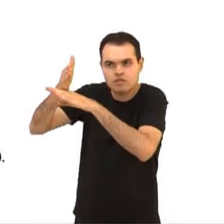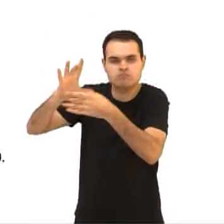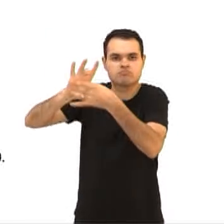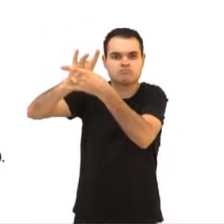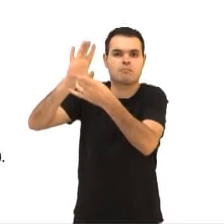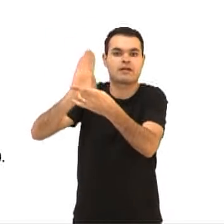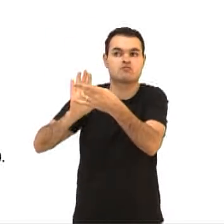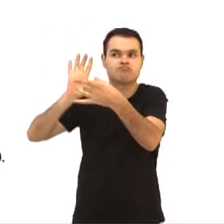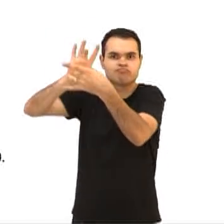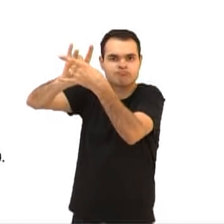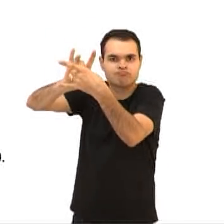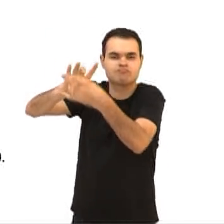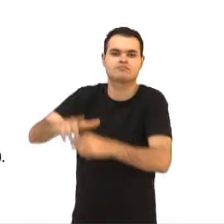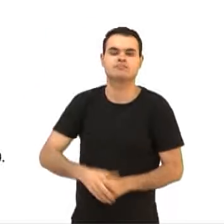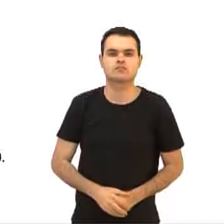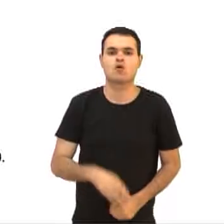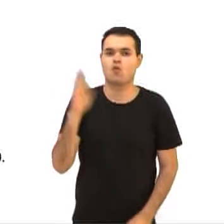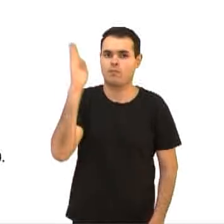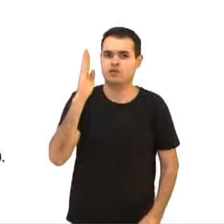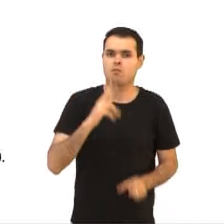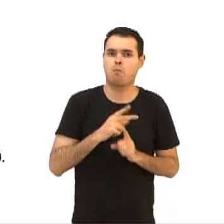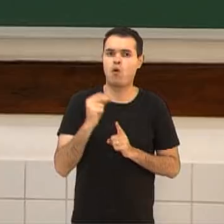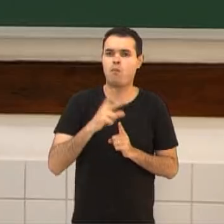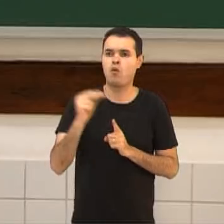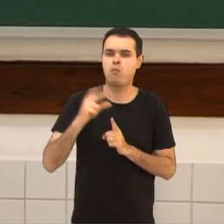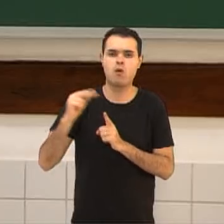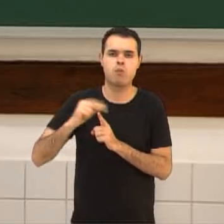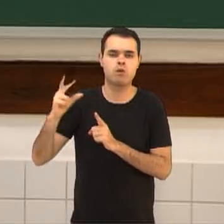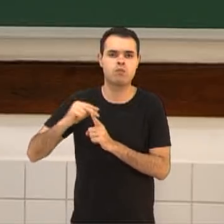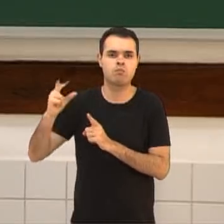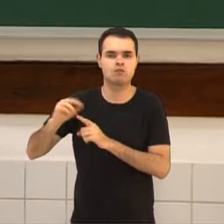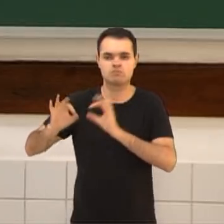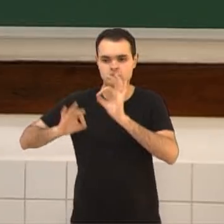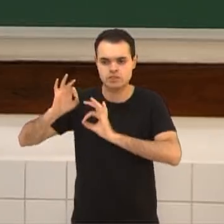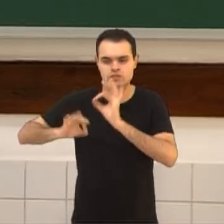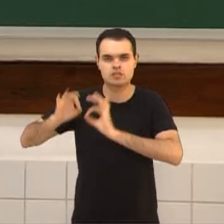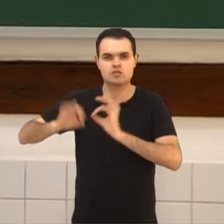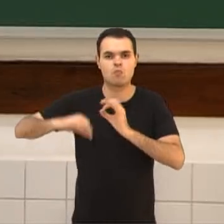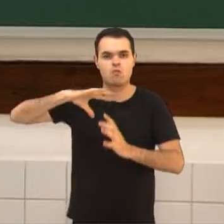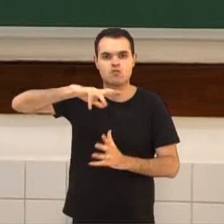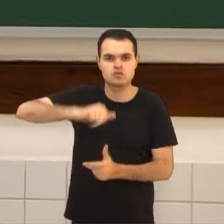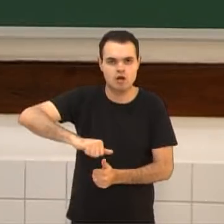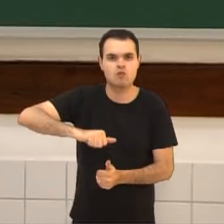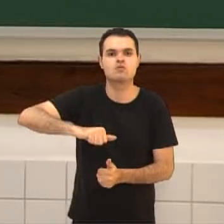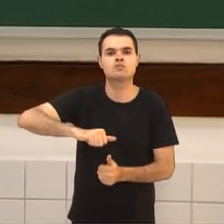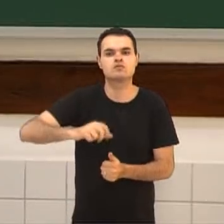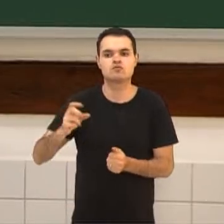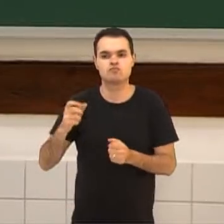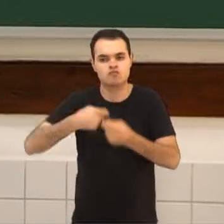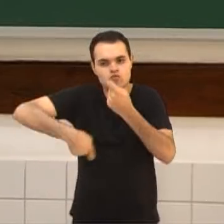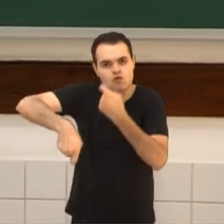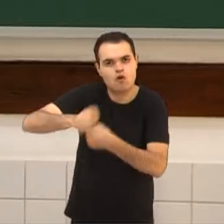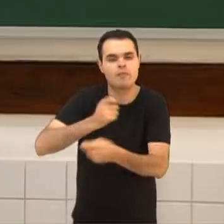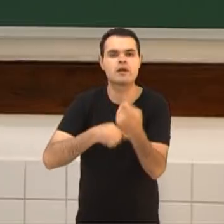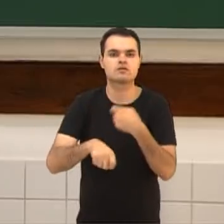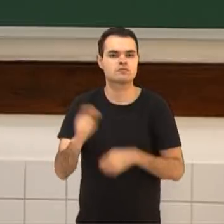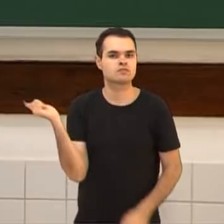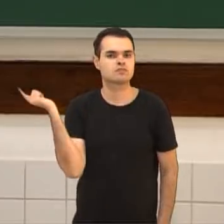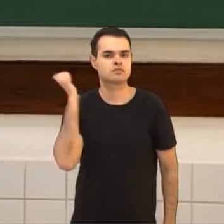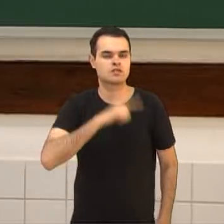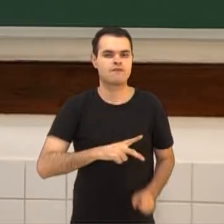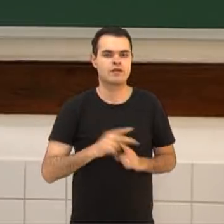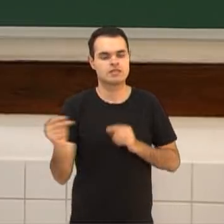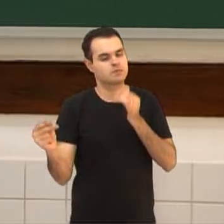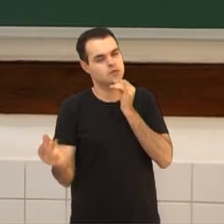ainda, o Brasil obteve muitas vitórias na Organização Mundial do Comércio, principalmente conseguindo vencer,